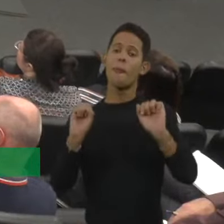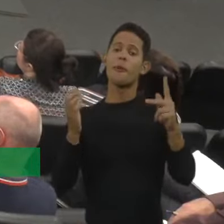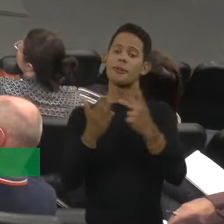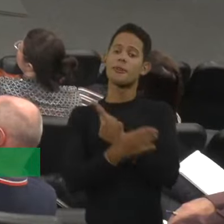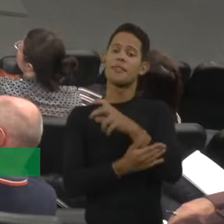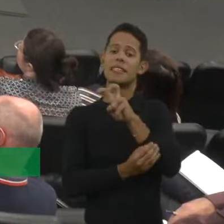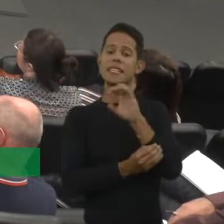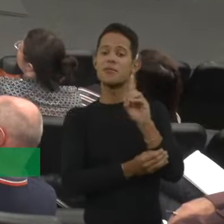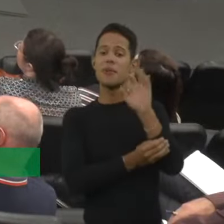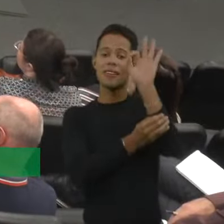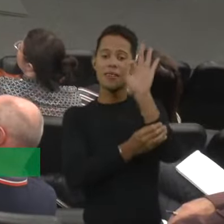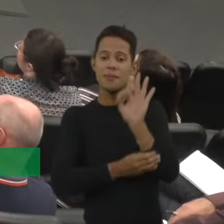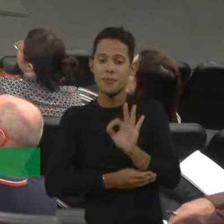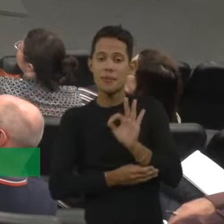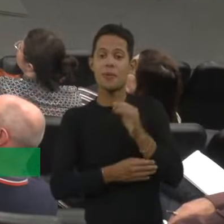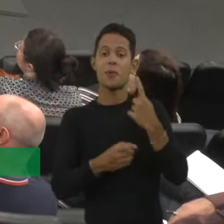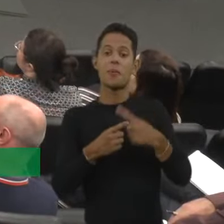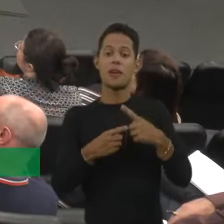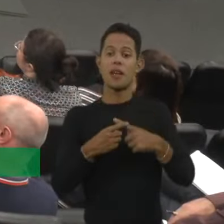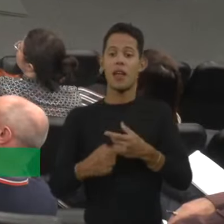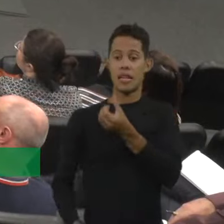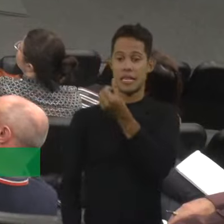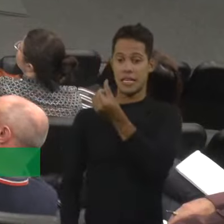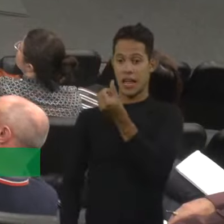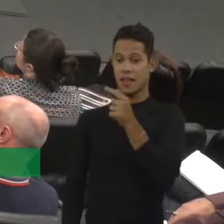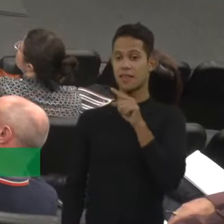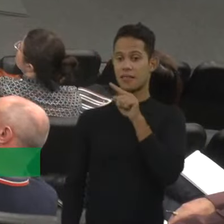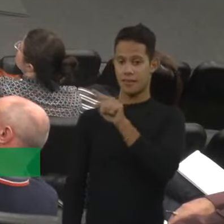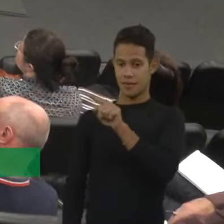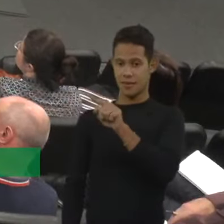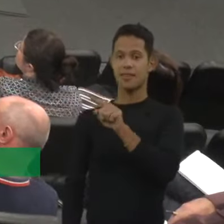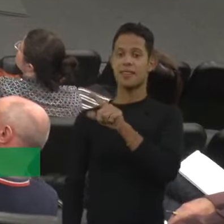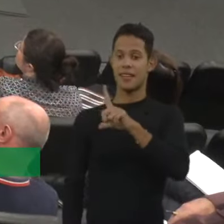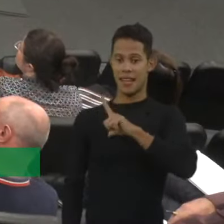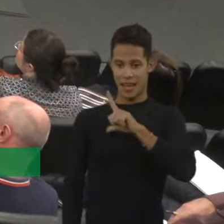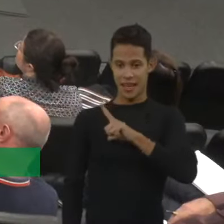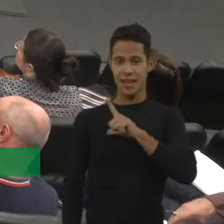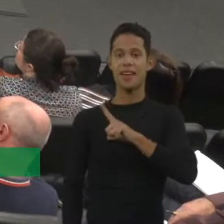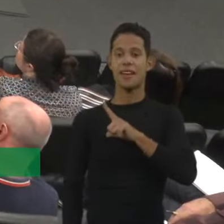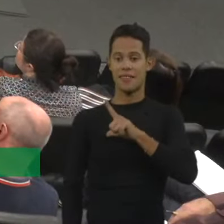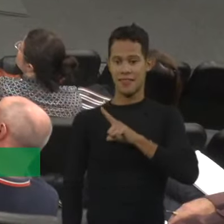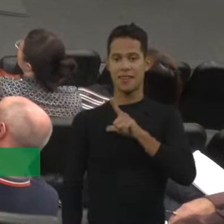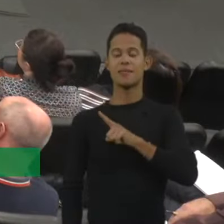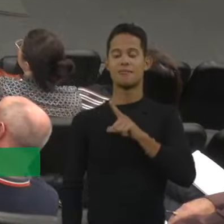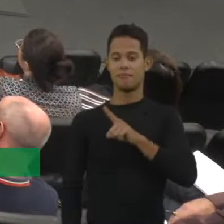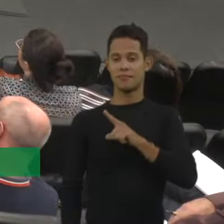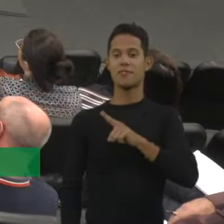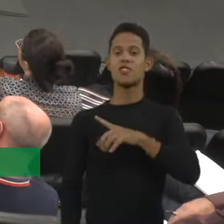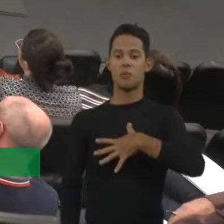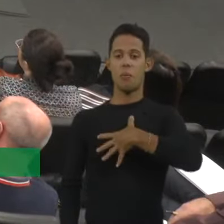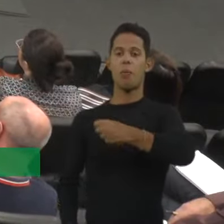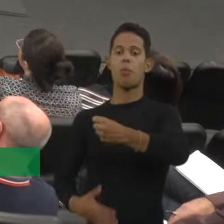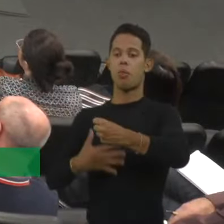gestações, 6 delas foram com a chance de adquirir o angedema hereditário.